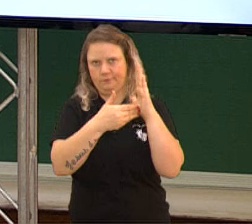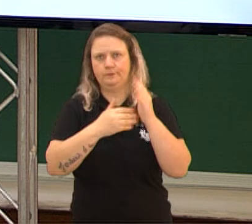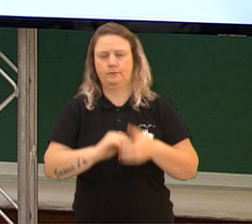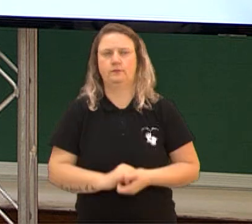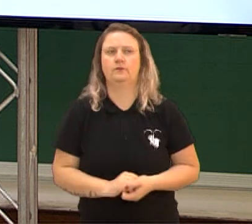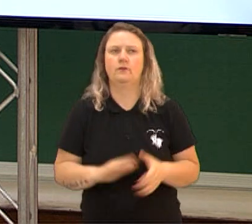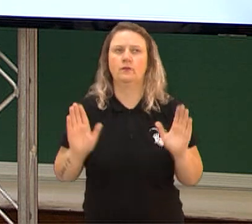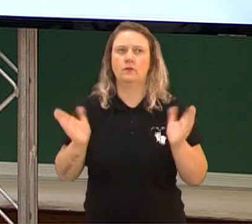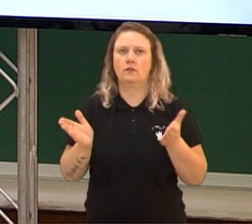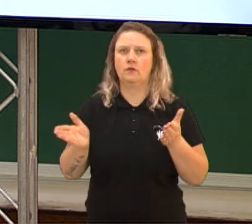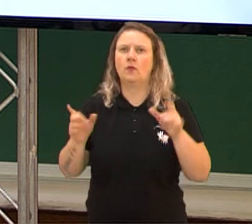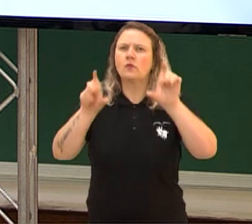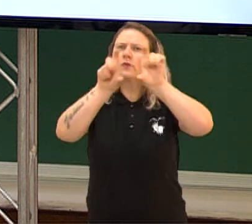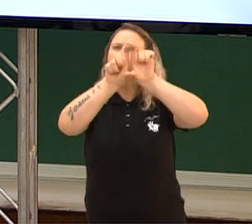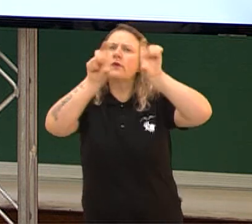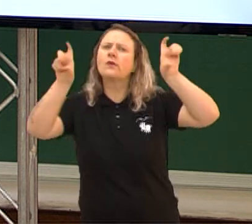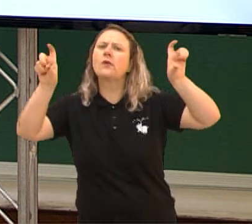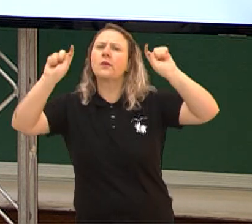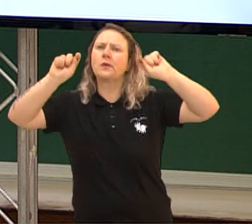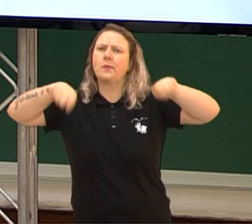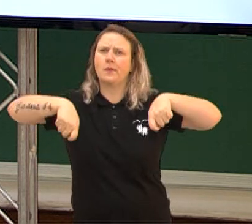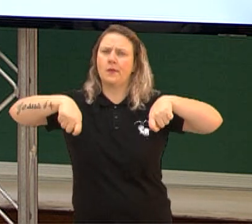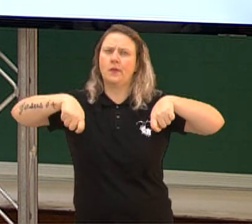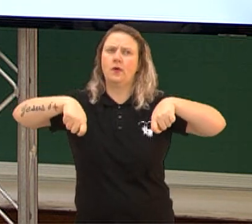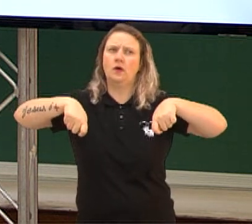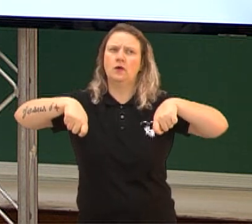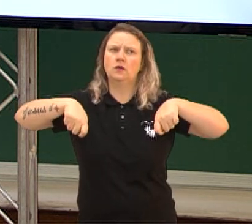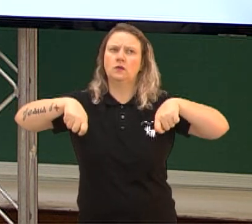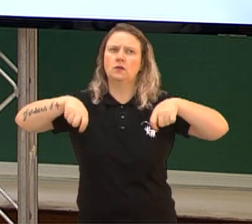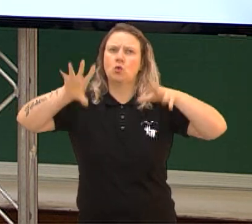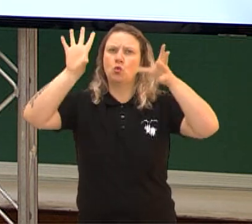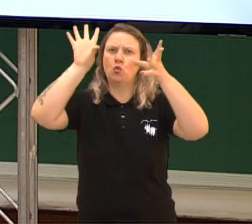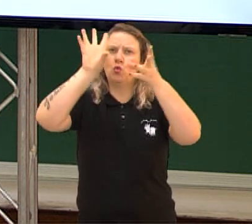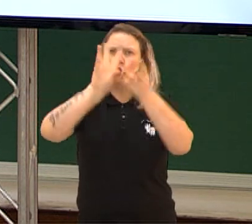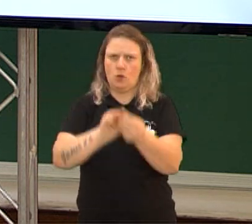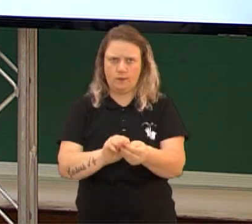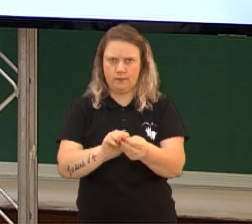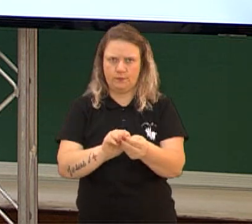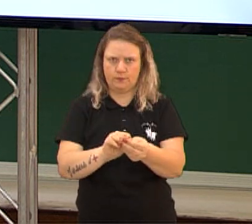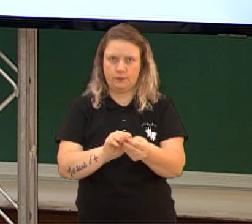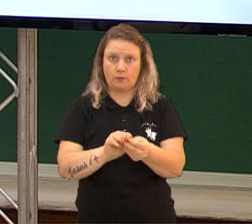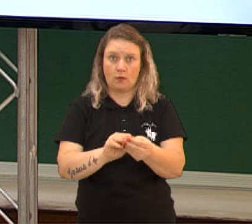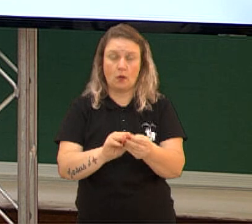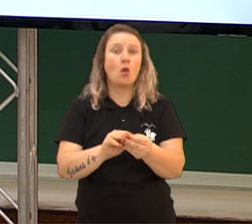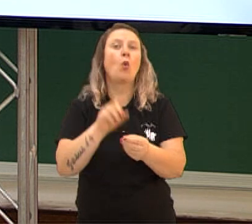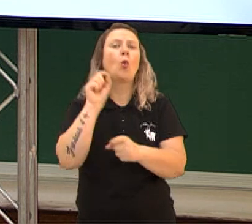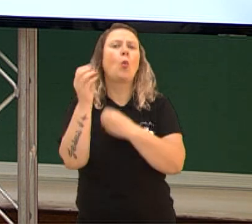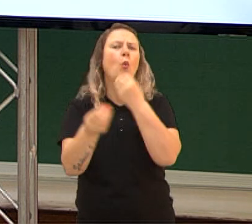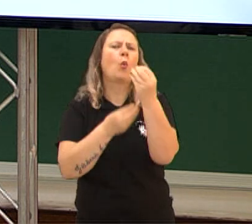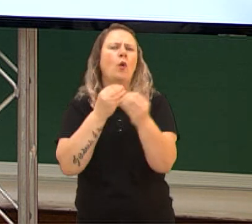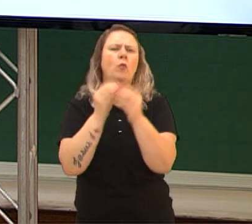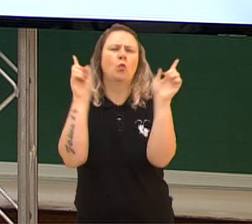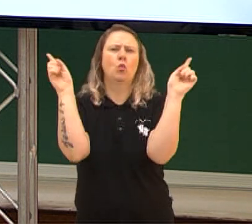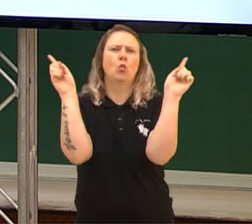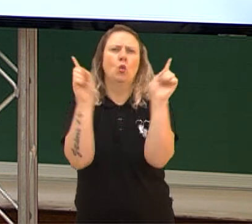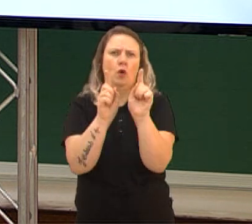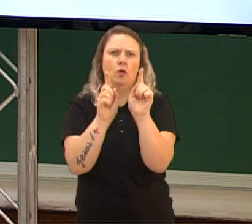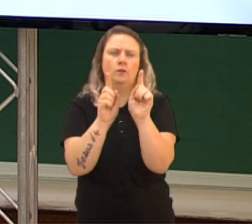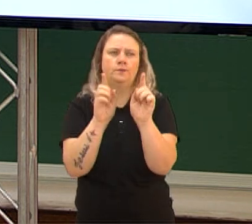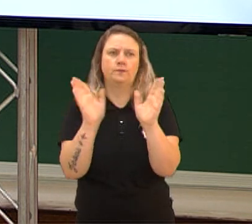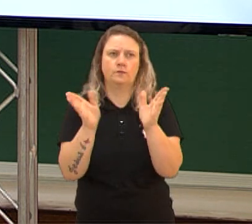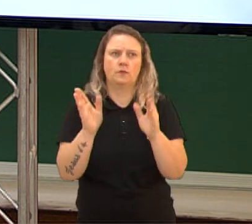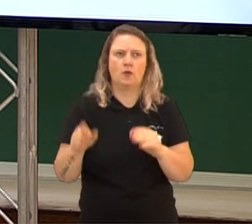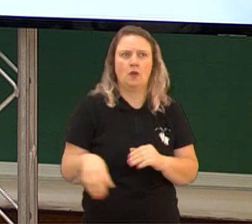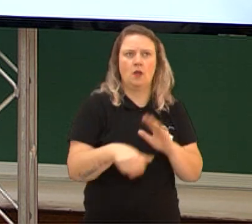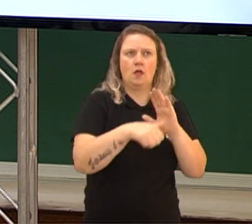minha equaçãozinha pode ser cortada com a equação de baixo quando eu somar. Estão vendo aqui? Menos 3A com